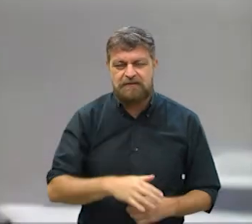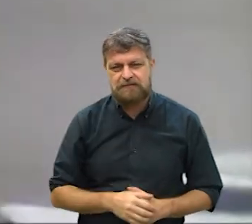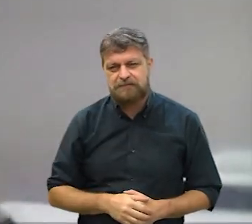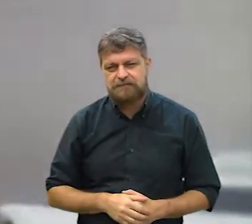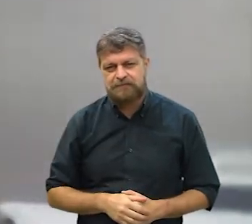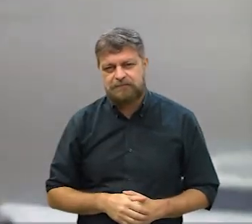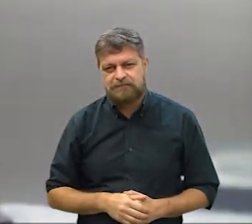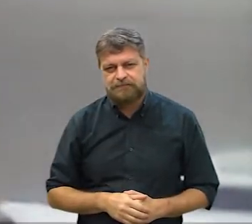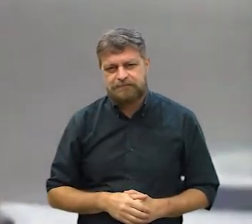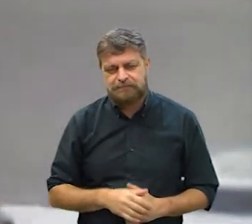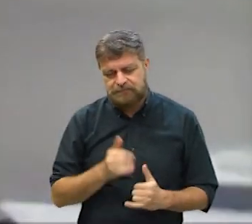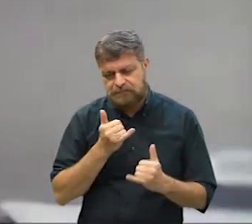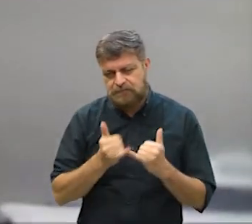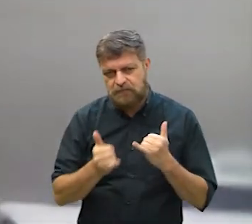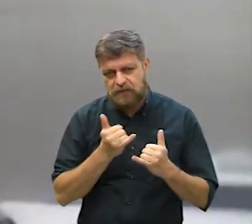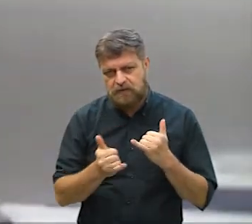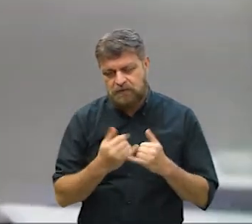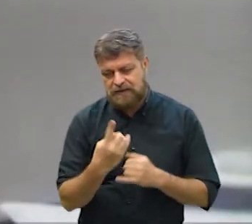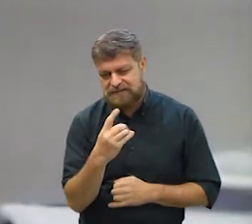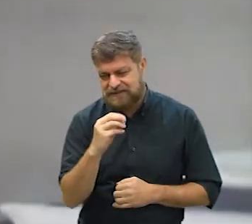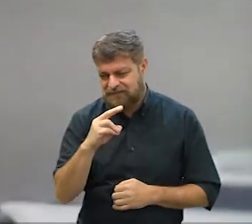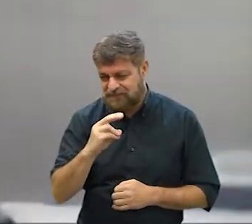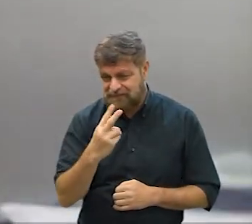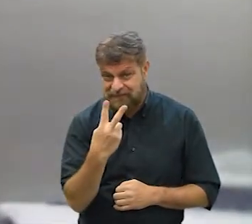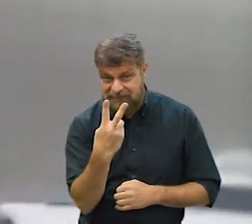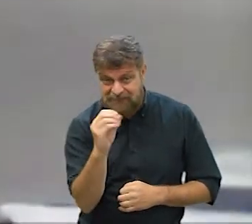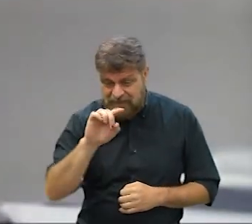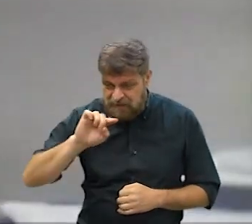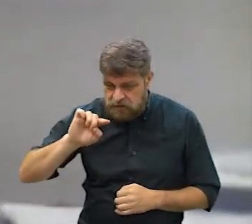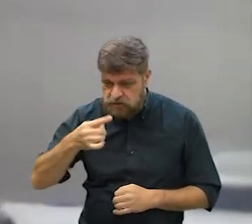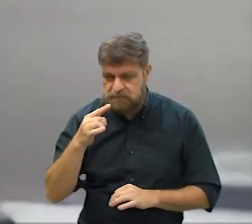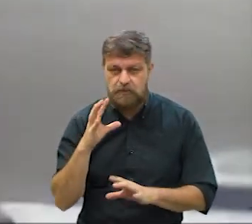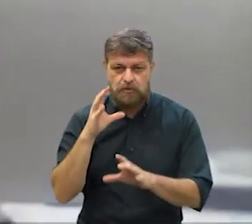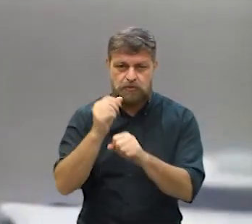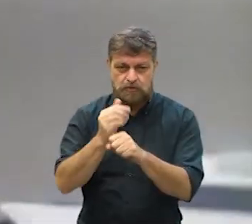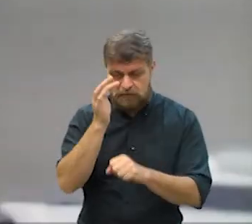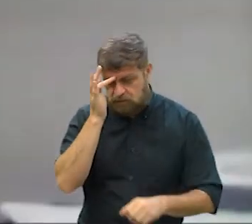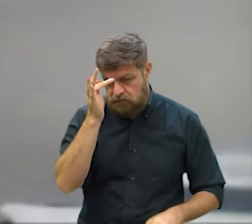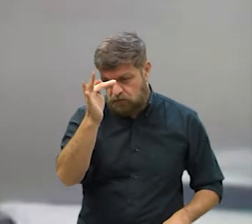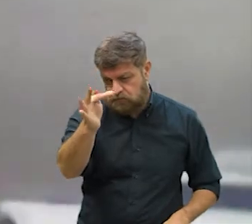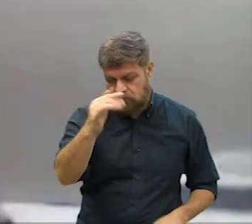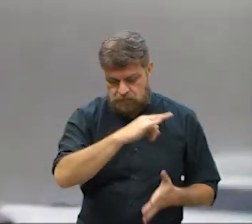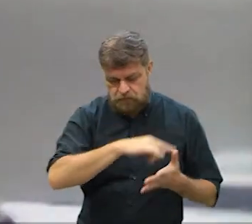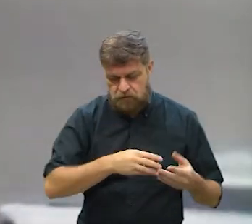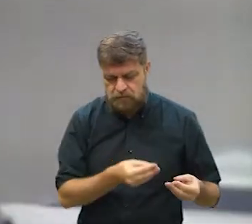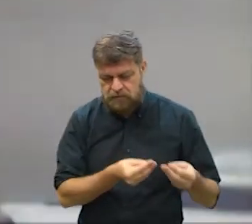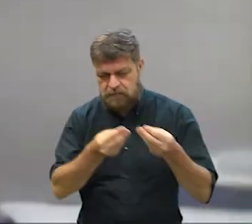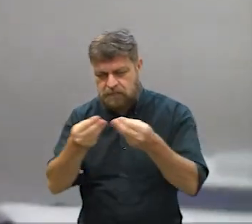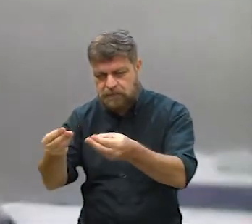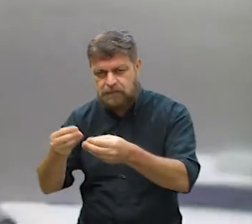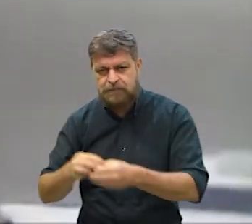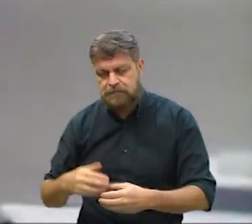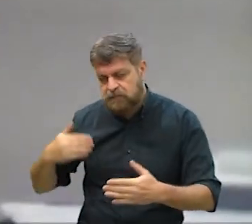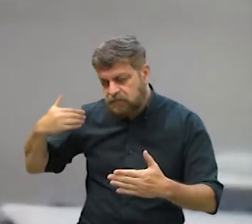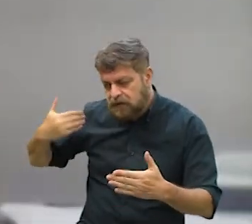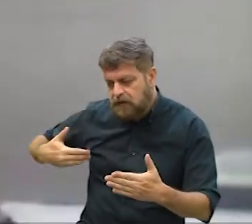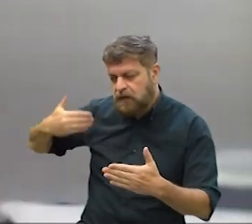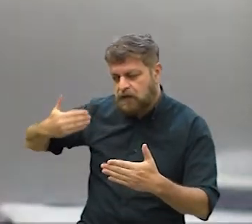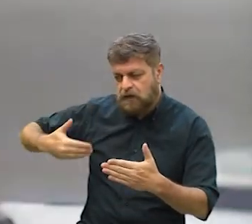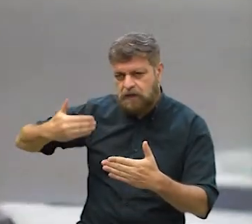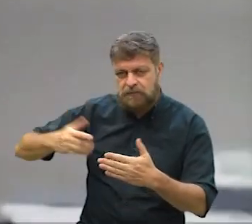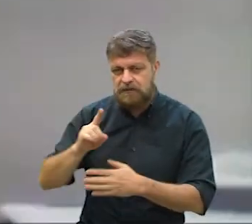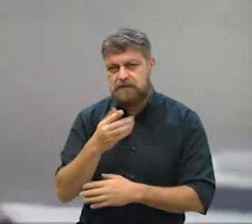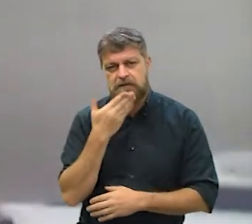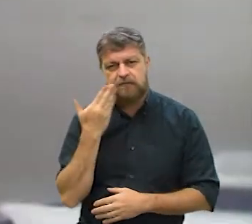Teremos quase 20.000, chegado a quase 20.000 no total. Enfim, isso é um processo, não